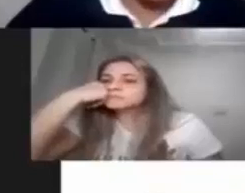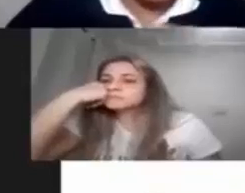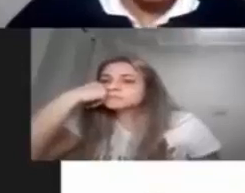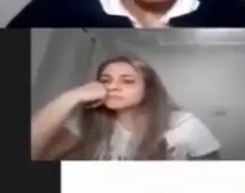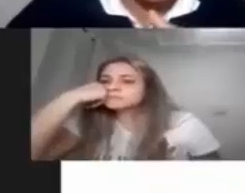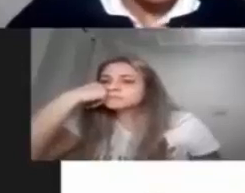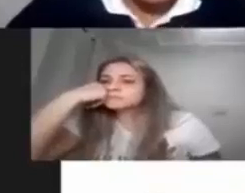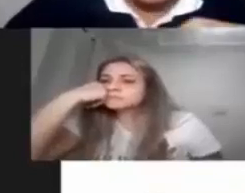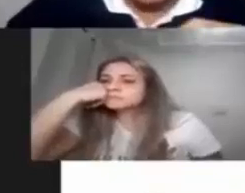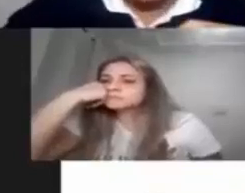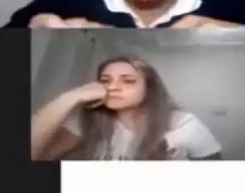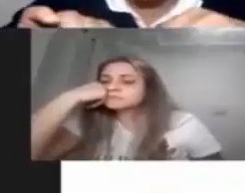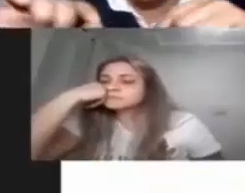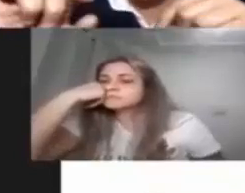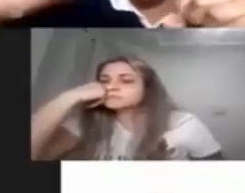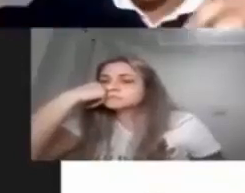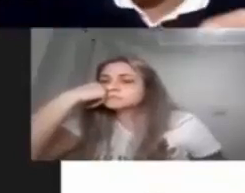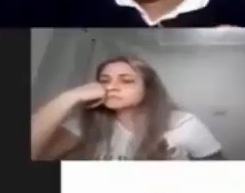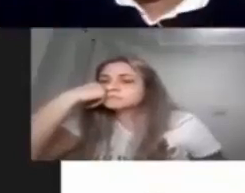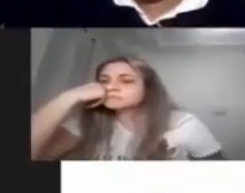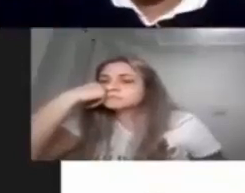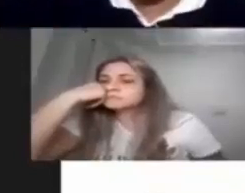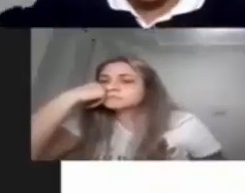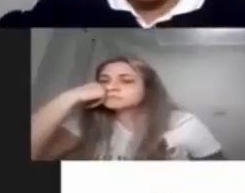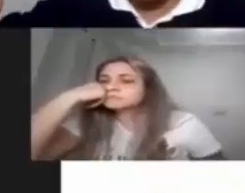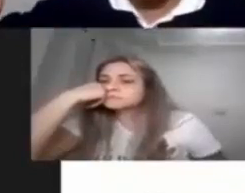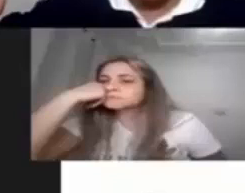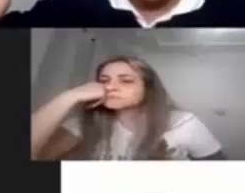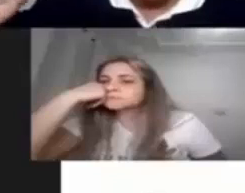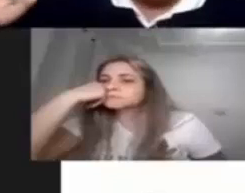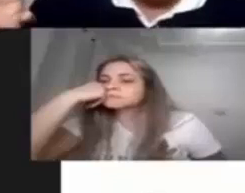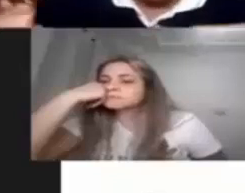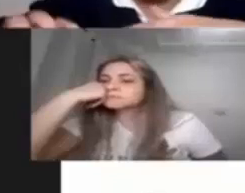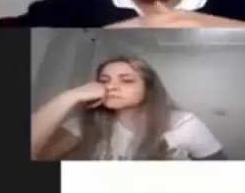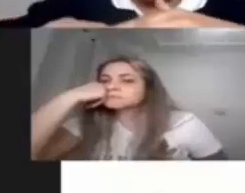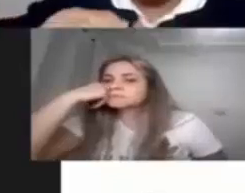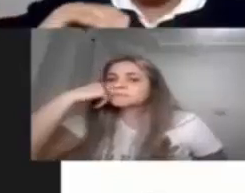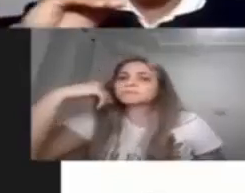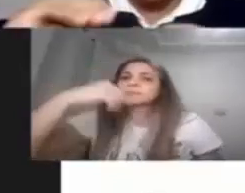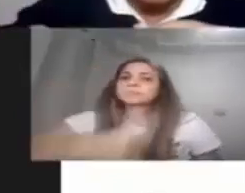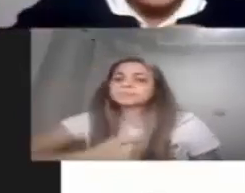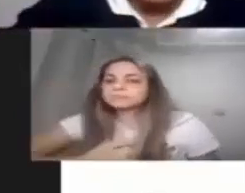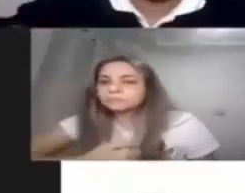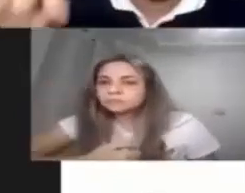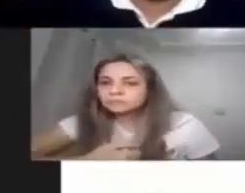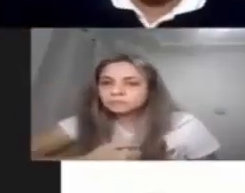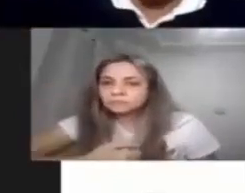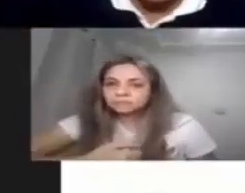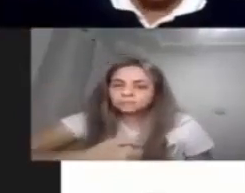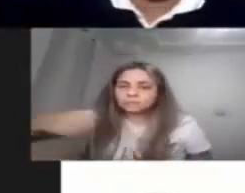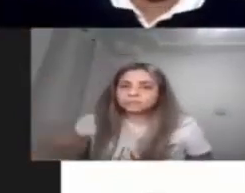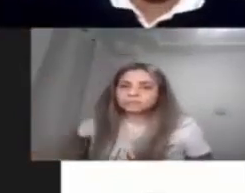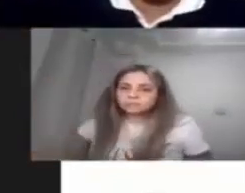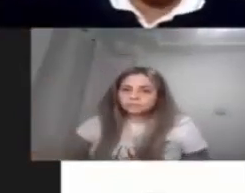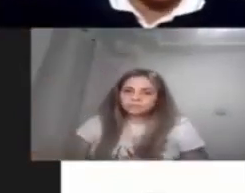da memória ali. Agora, você tem que colocar outras opções e aí você vai lendo a Bíblia e vai